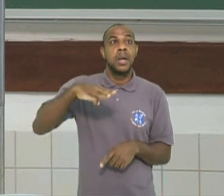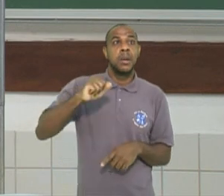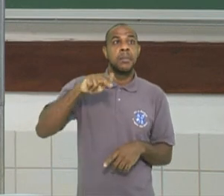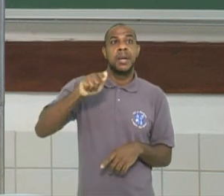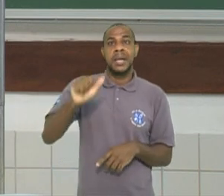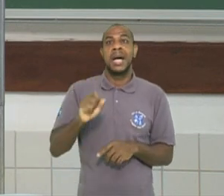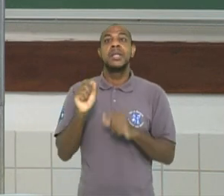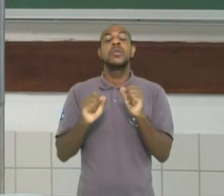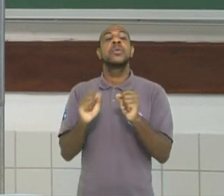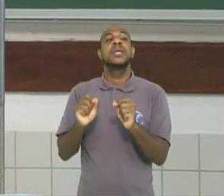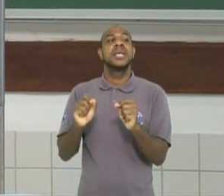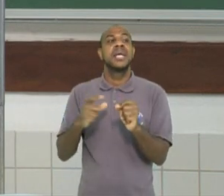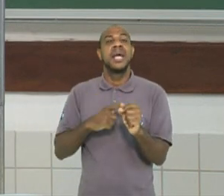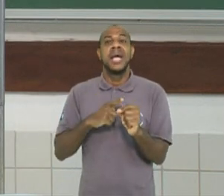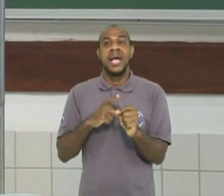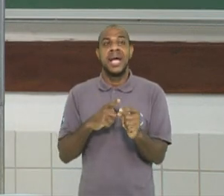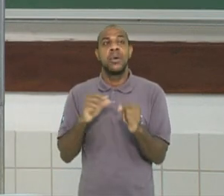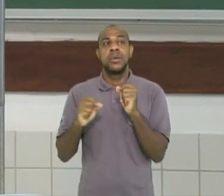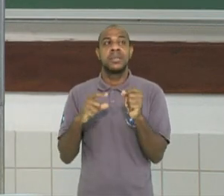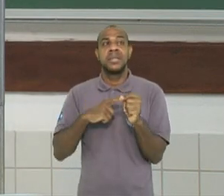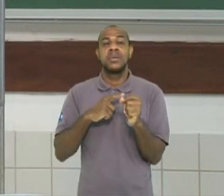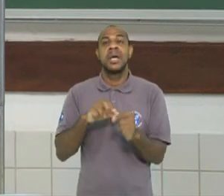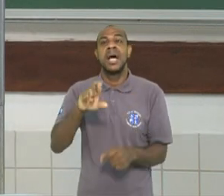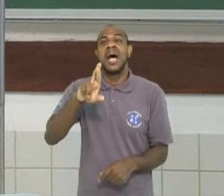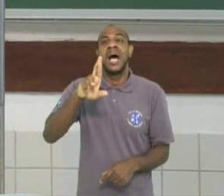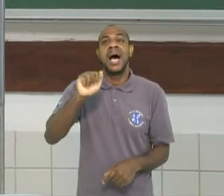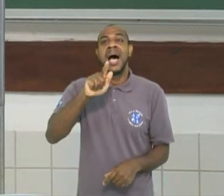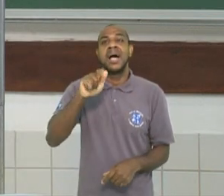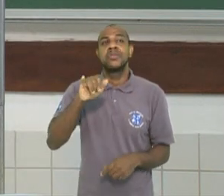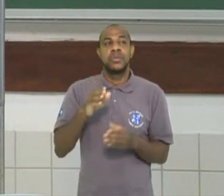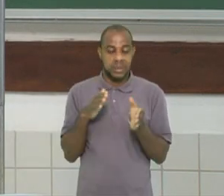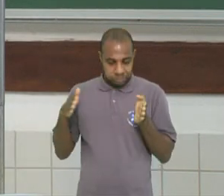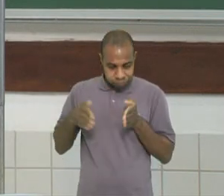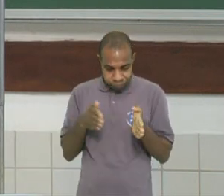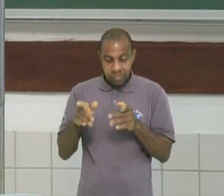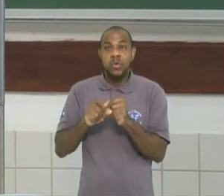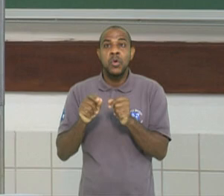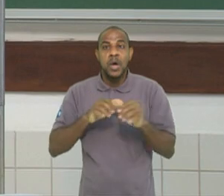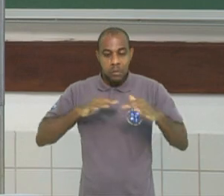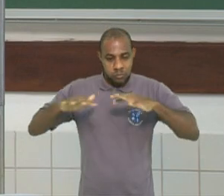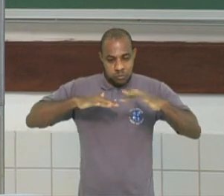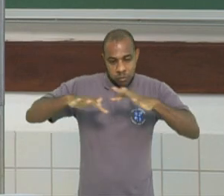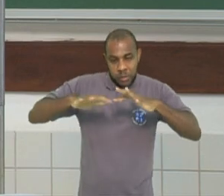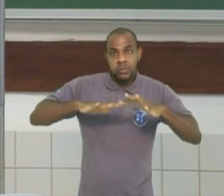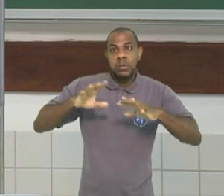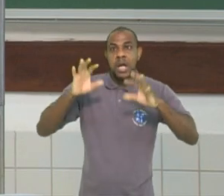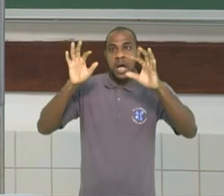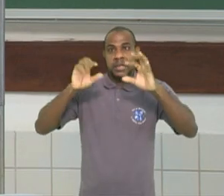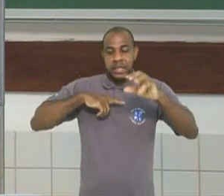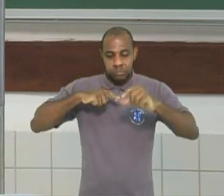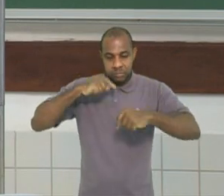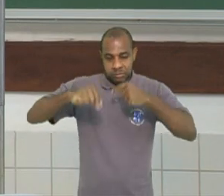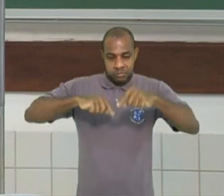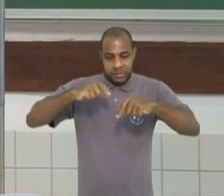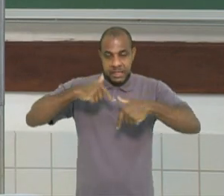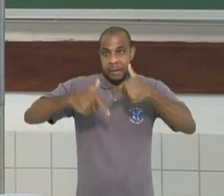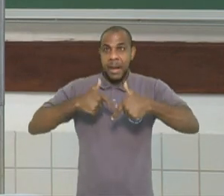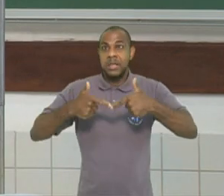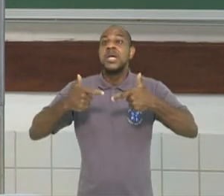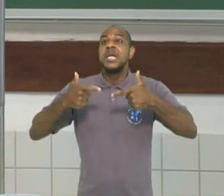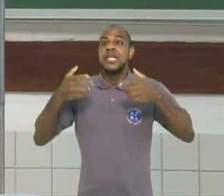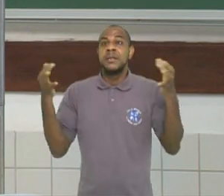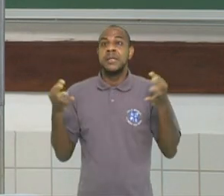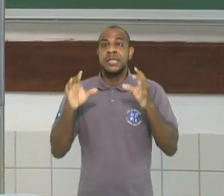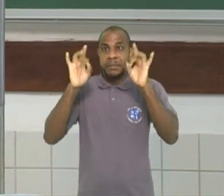é que eles são digamos preenchidos com hachuras que são também um efeito né um trabalho especial e preenchimento com